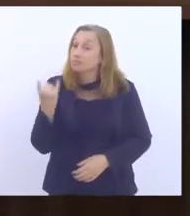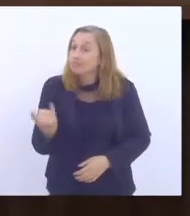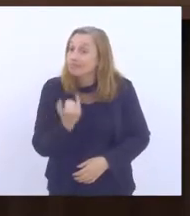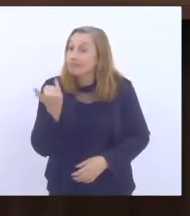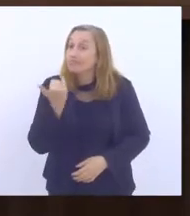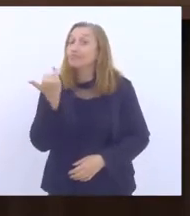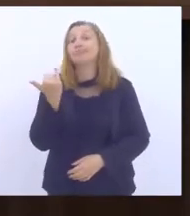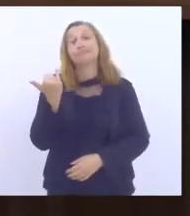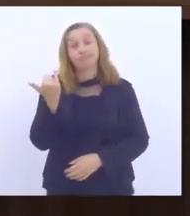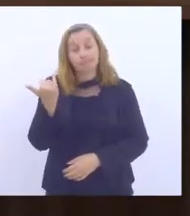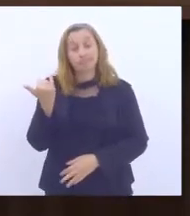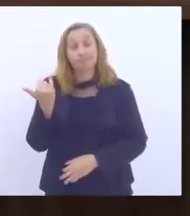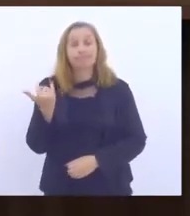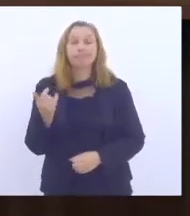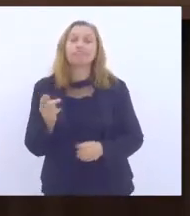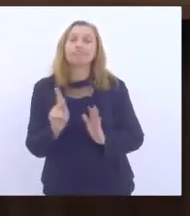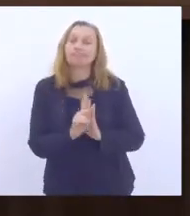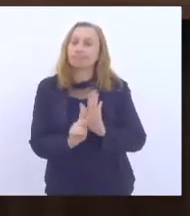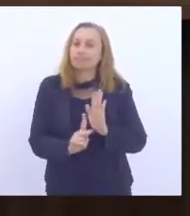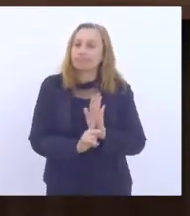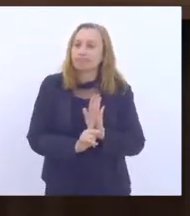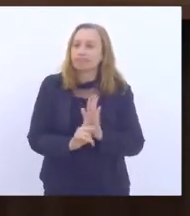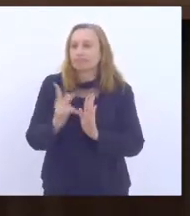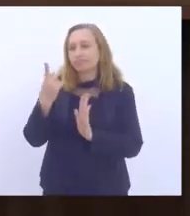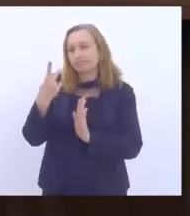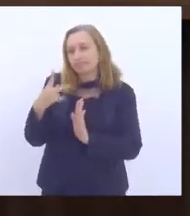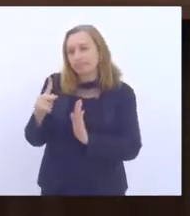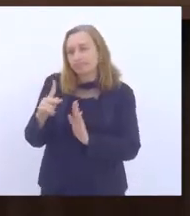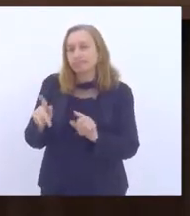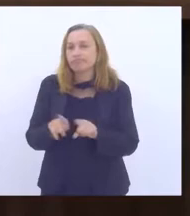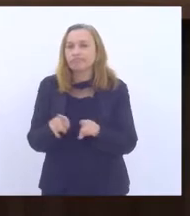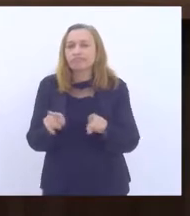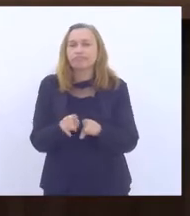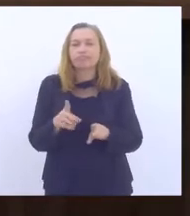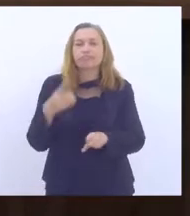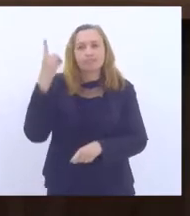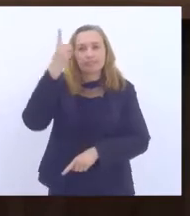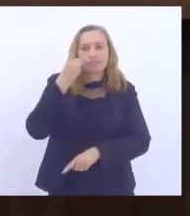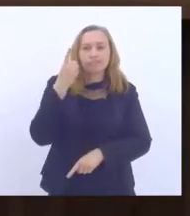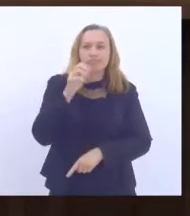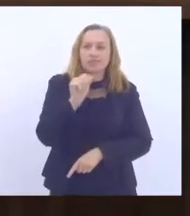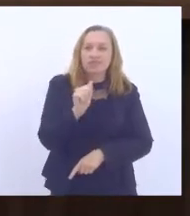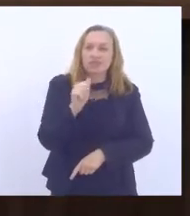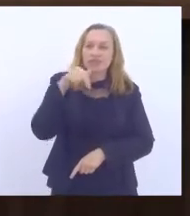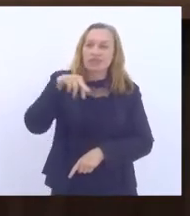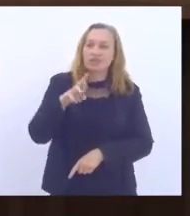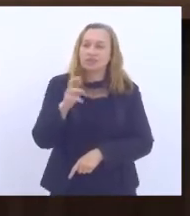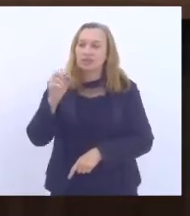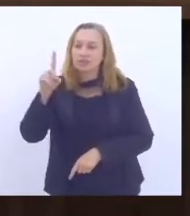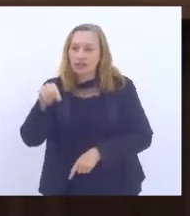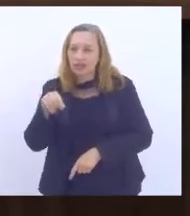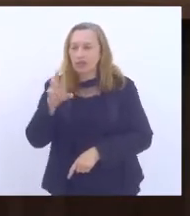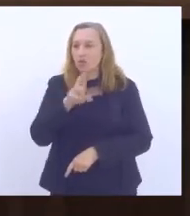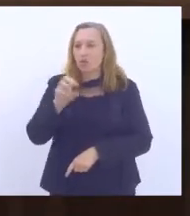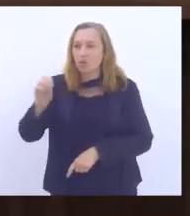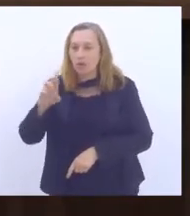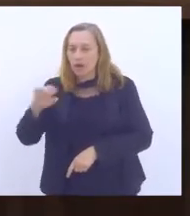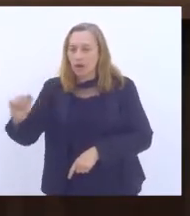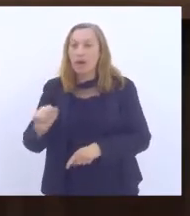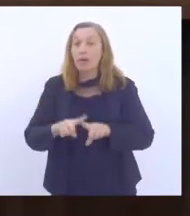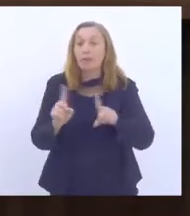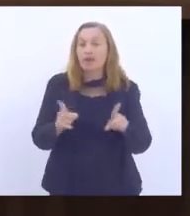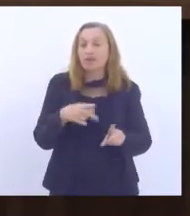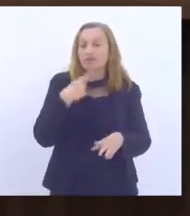importante o projeto de vossa excelência e também de Deputado André Correia mas trago essa questão de ordem